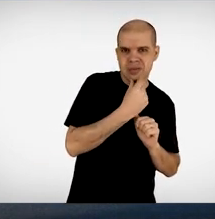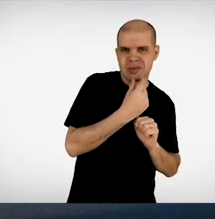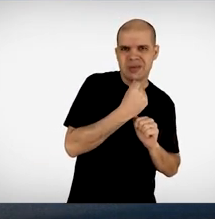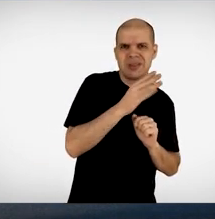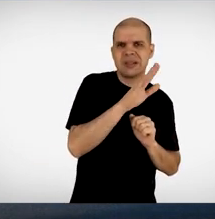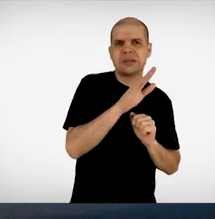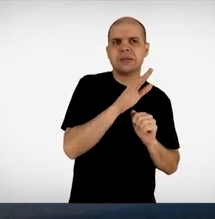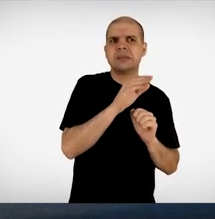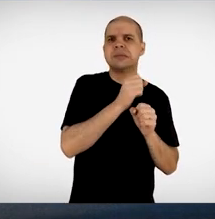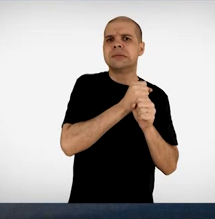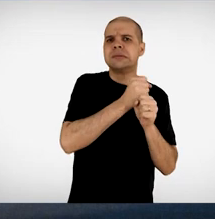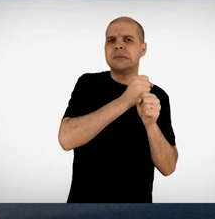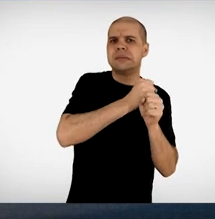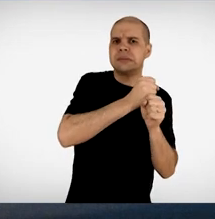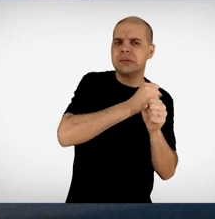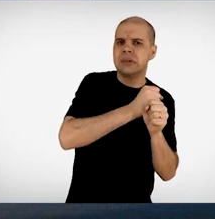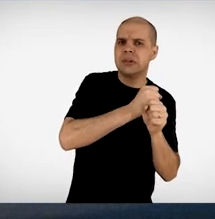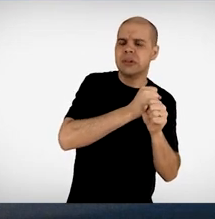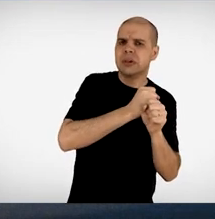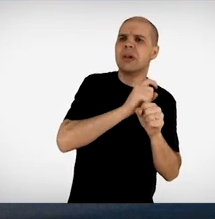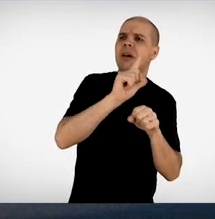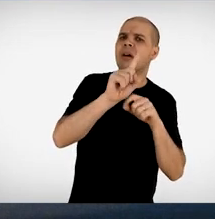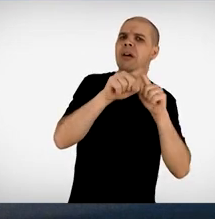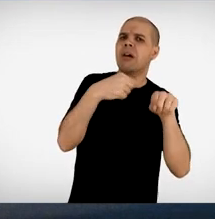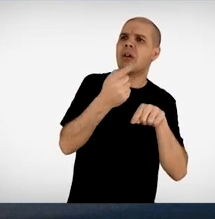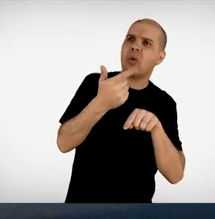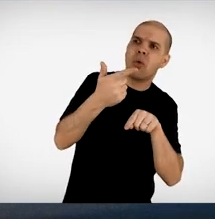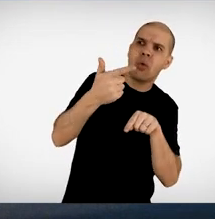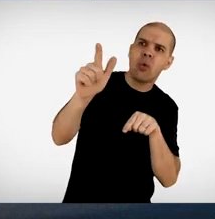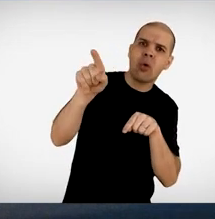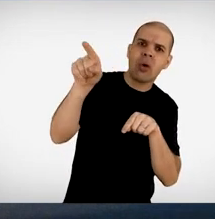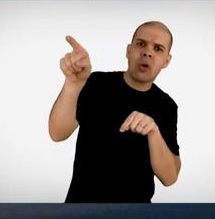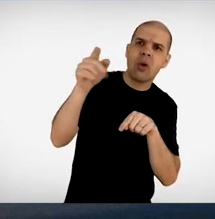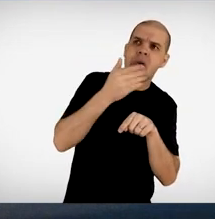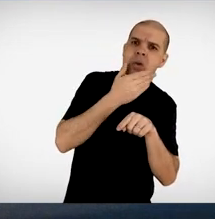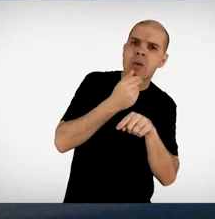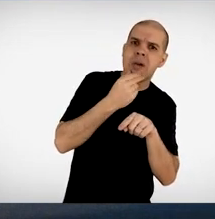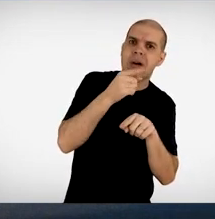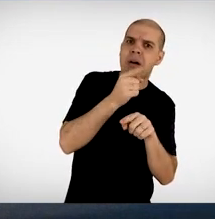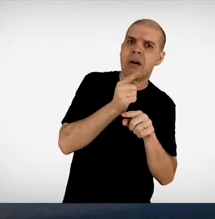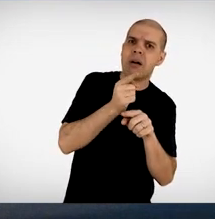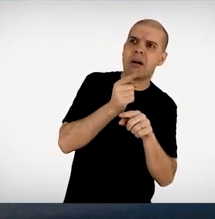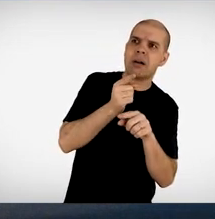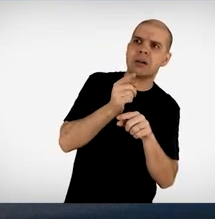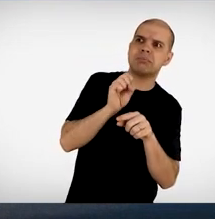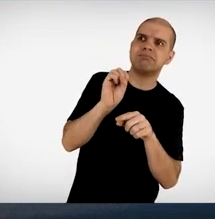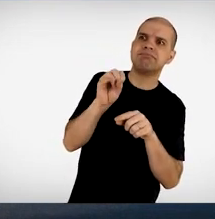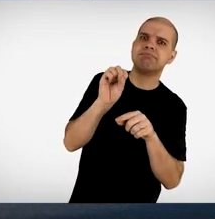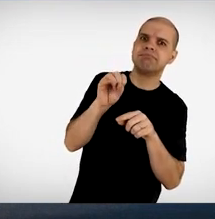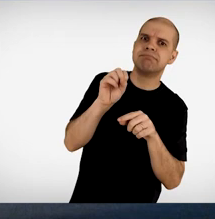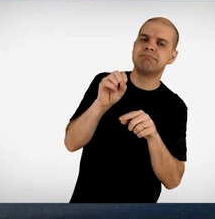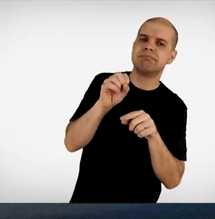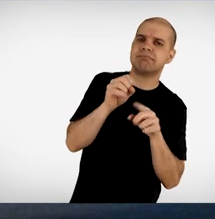com ele também. E, nessa idade, essas relações duram